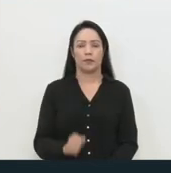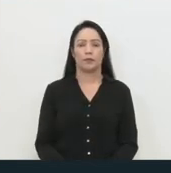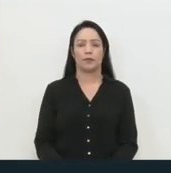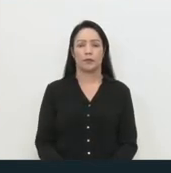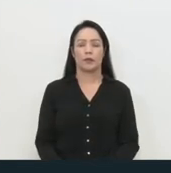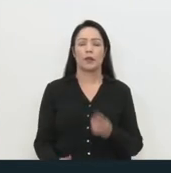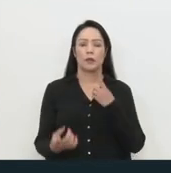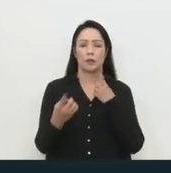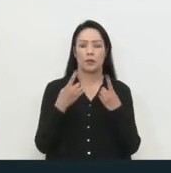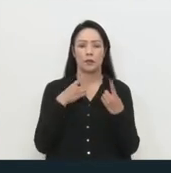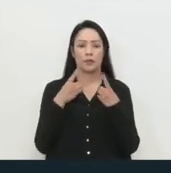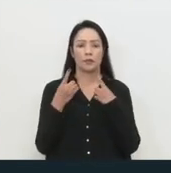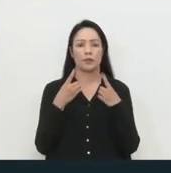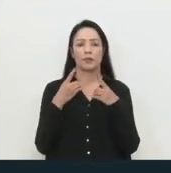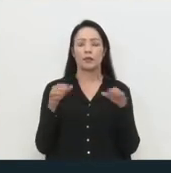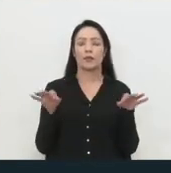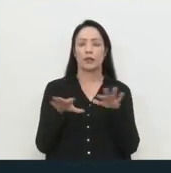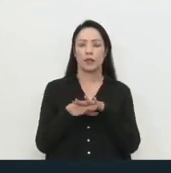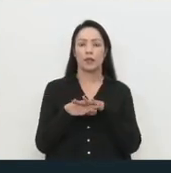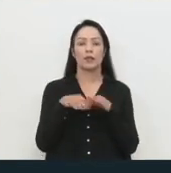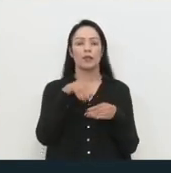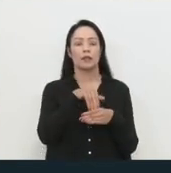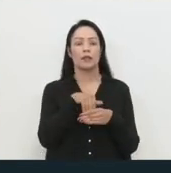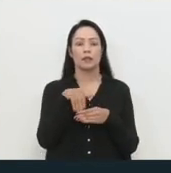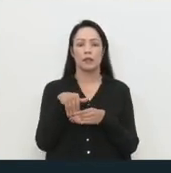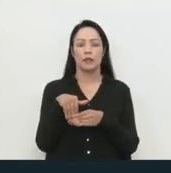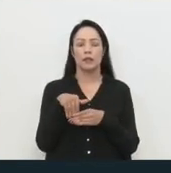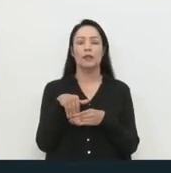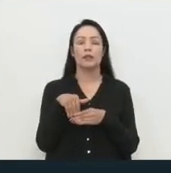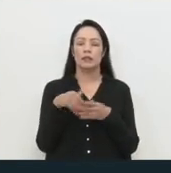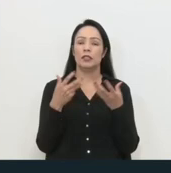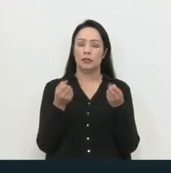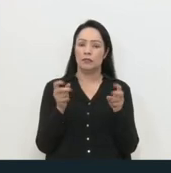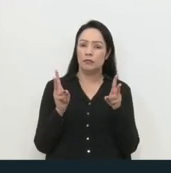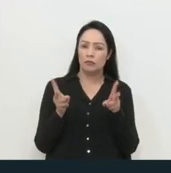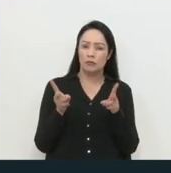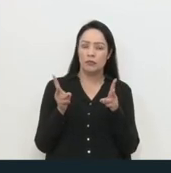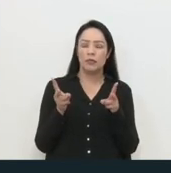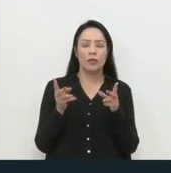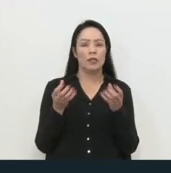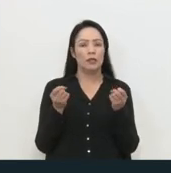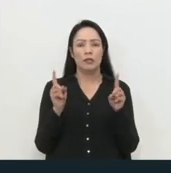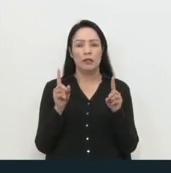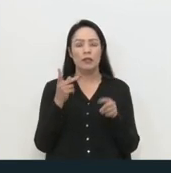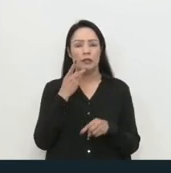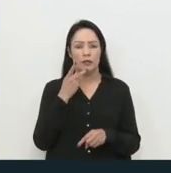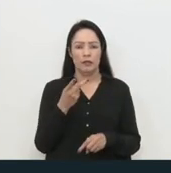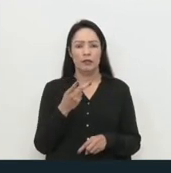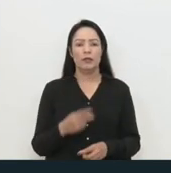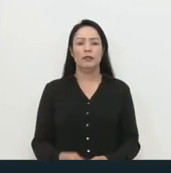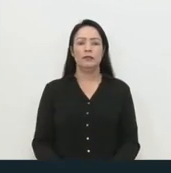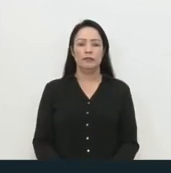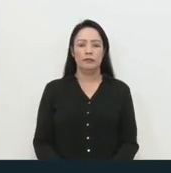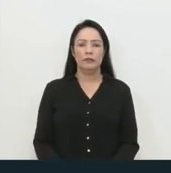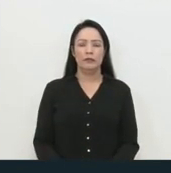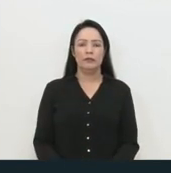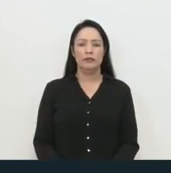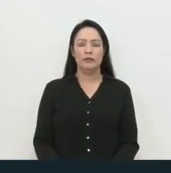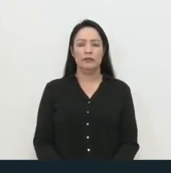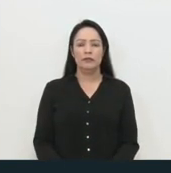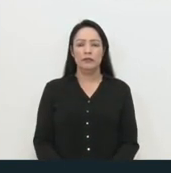em discussão encerrar da discussão em votação os vereadores favoráveis Como estão os contratos se manifestem